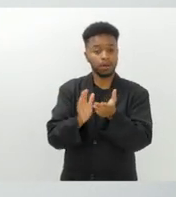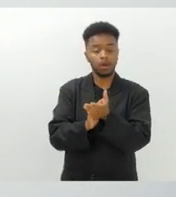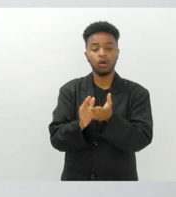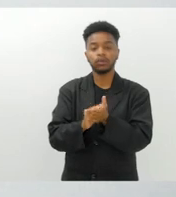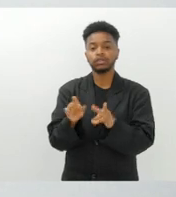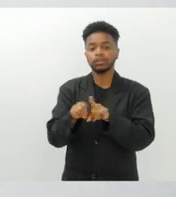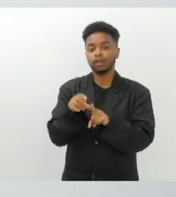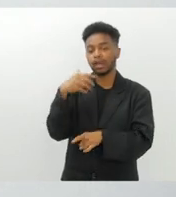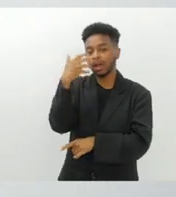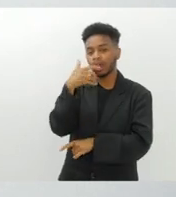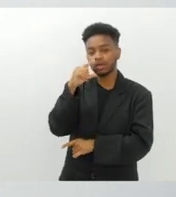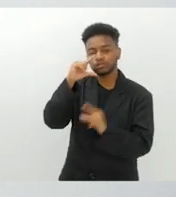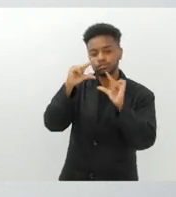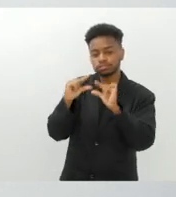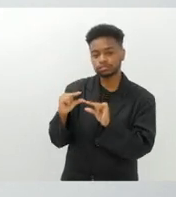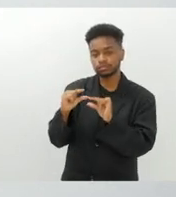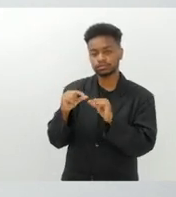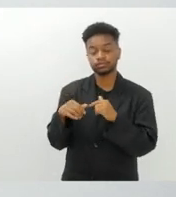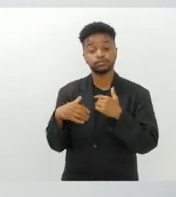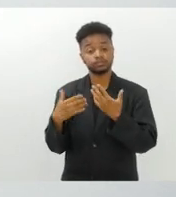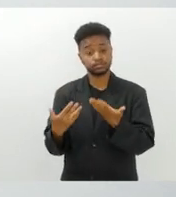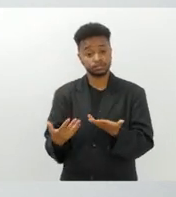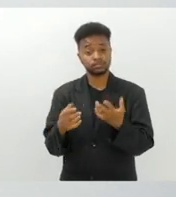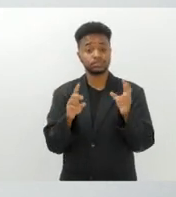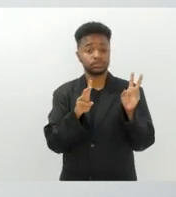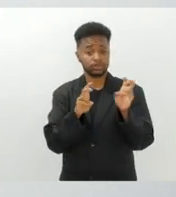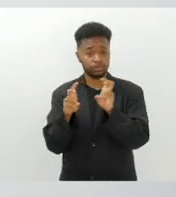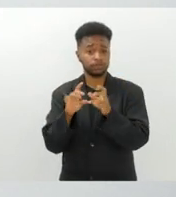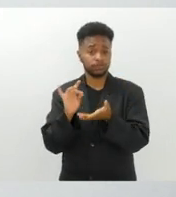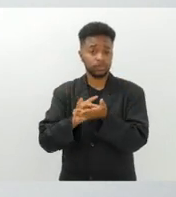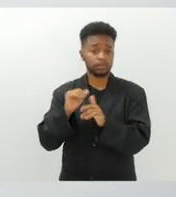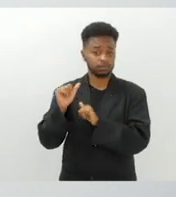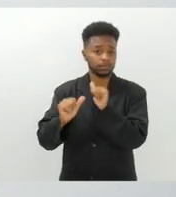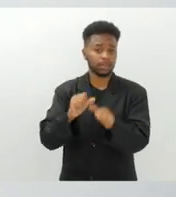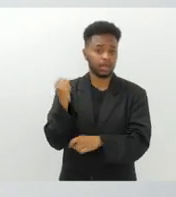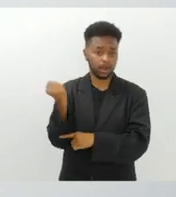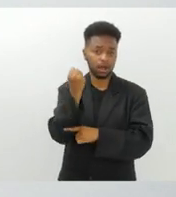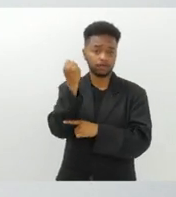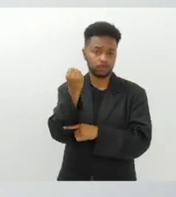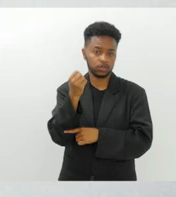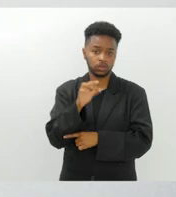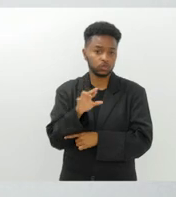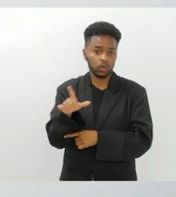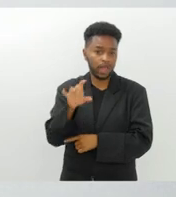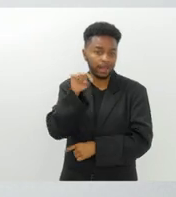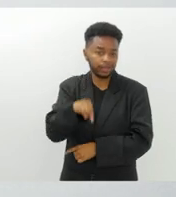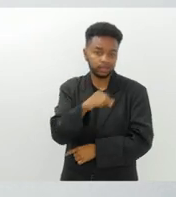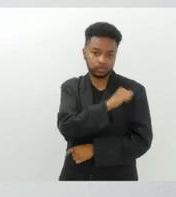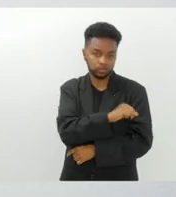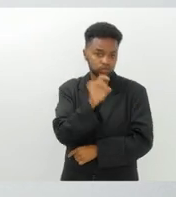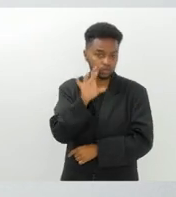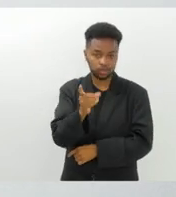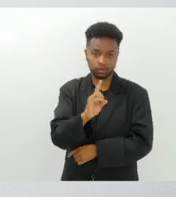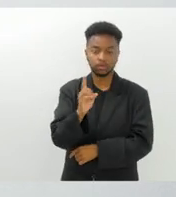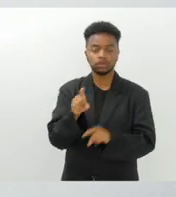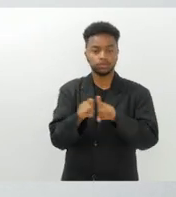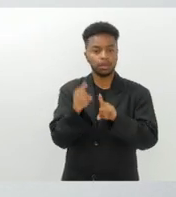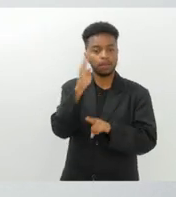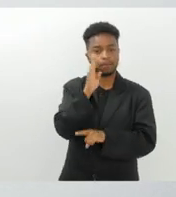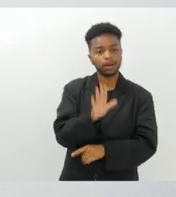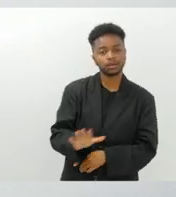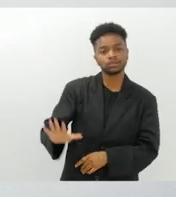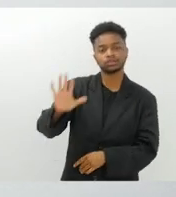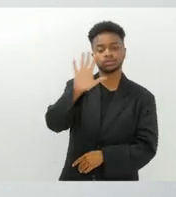canto baixo. Então, a situação está se agravando, né? E não é só no Rio de Janeiro, é por todo o Brasil. A gente tem